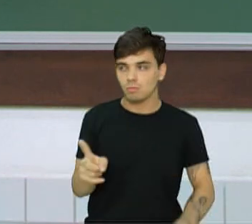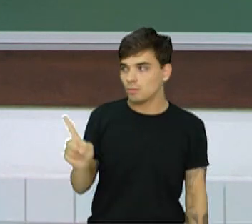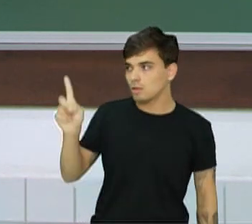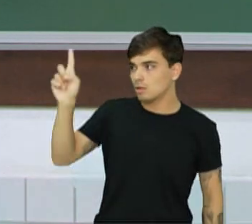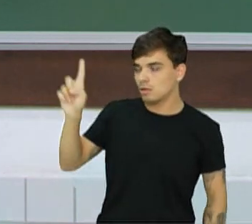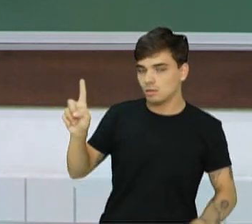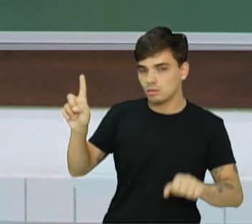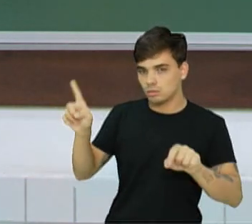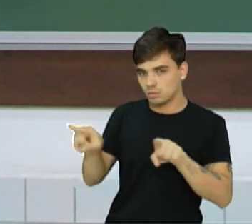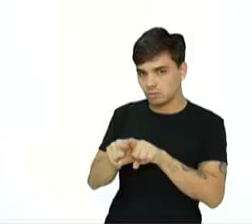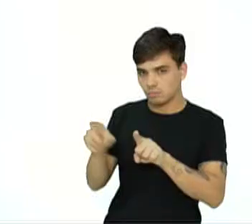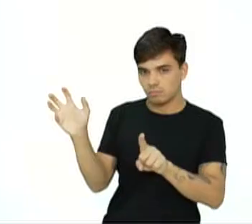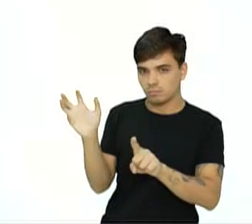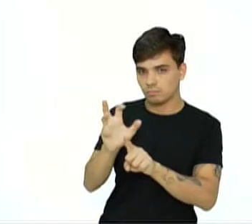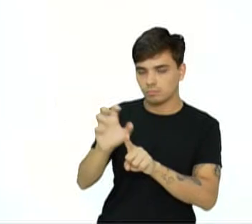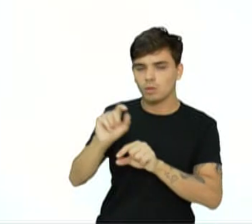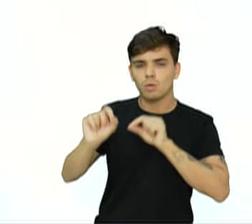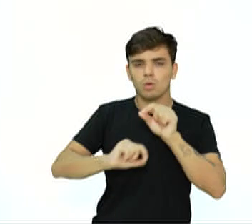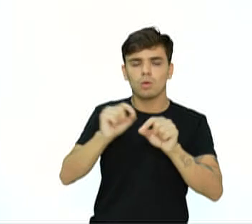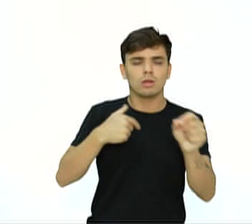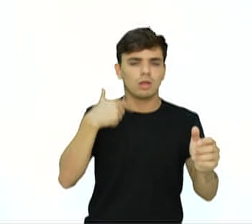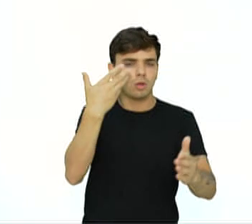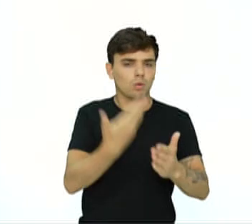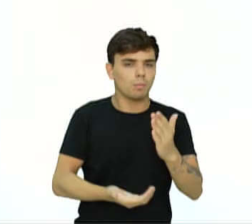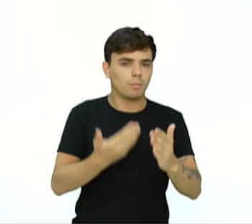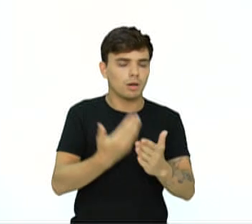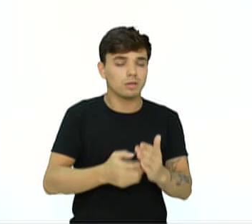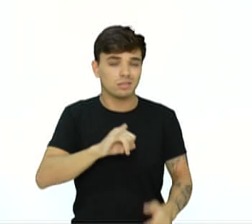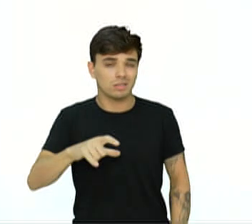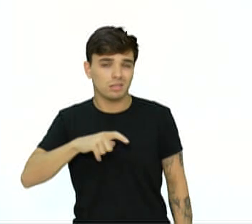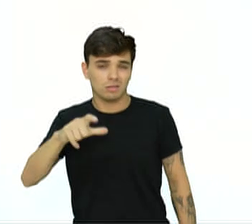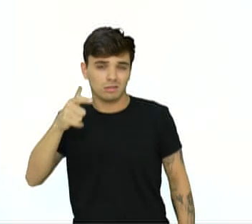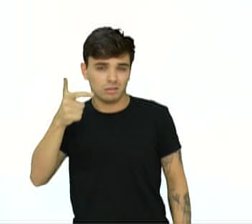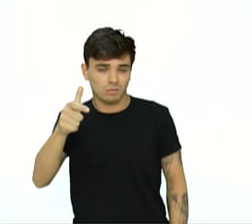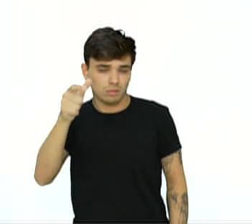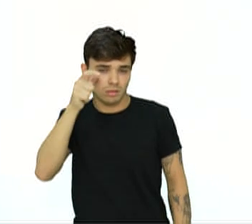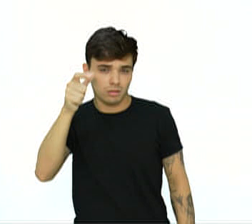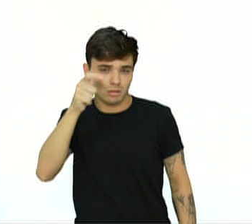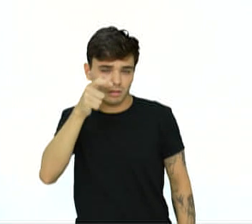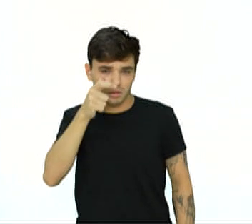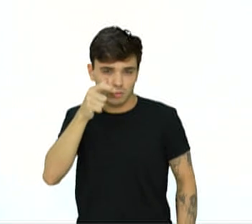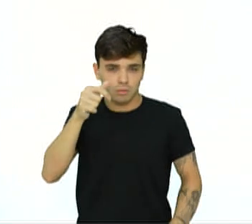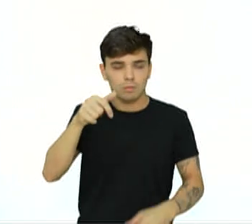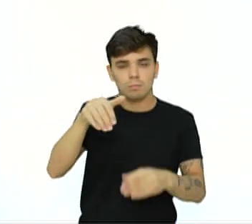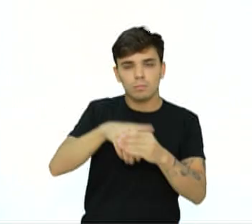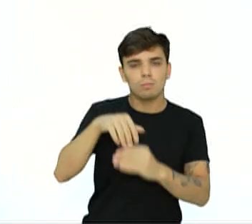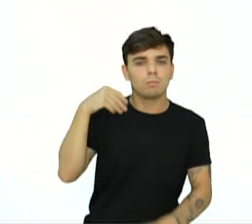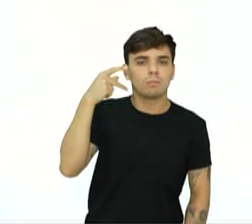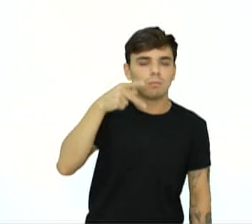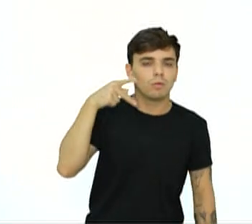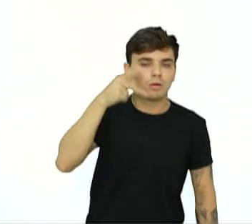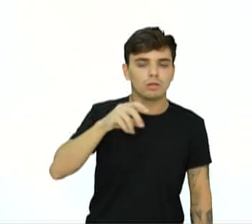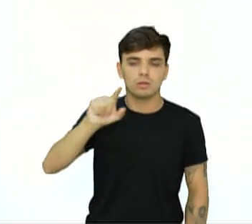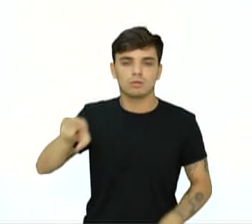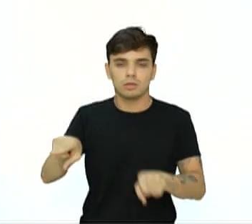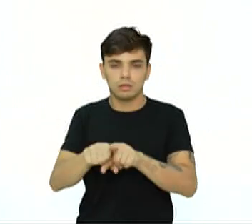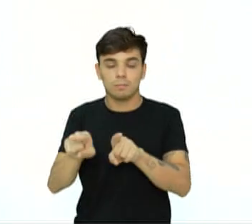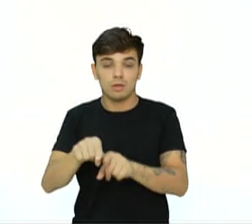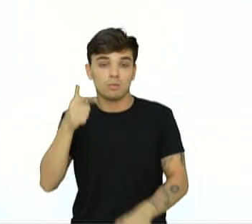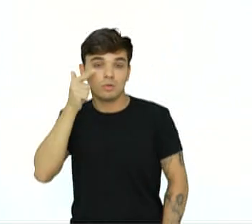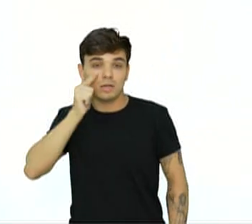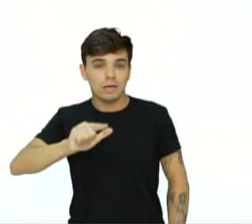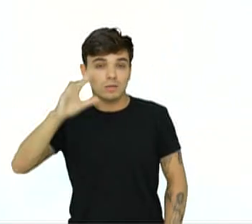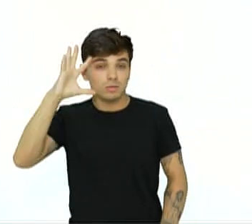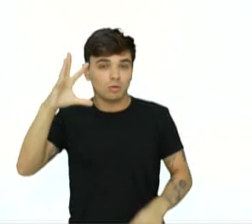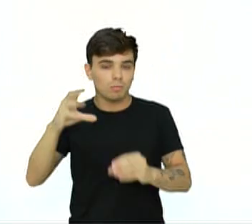questão motivadora. O que eu perco por me desinteressar da política e o que eu ganho procurando entendê-la?